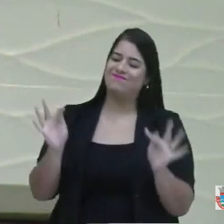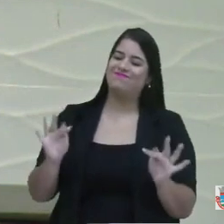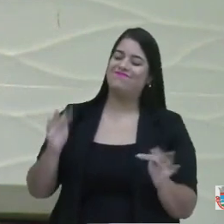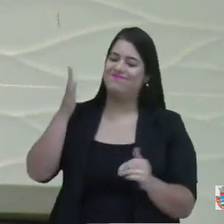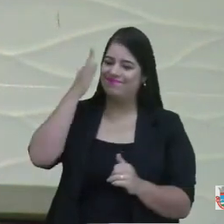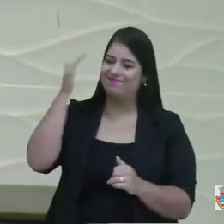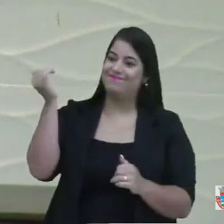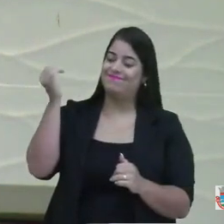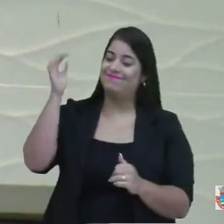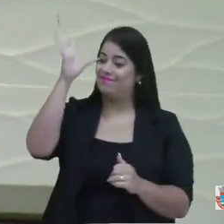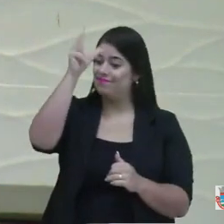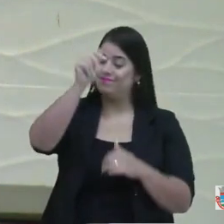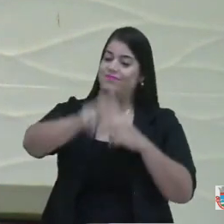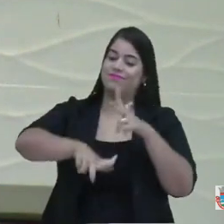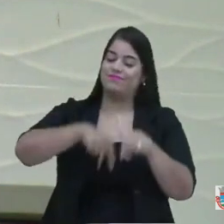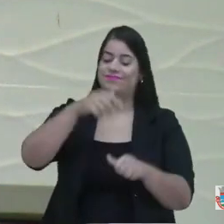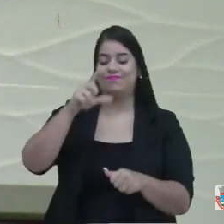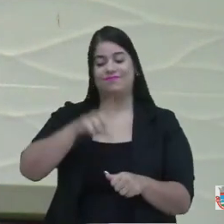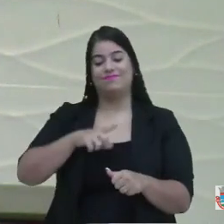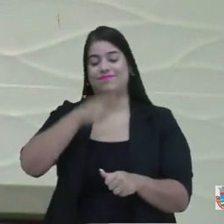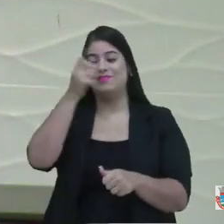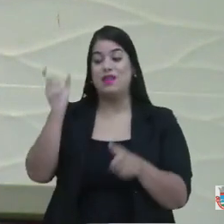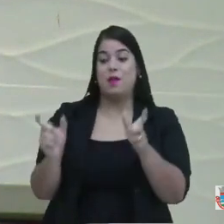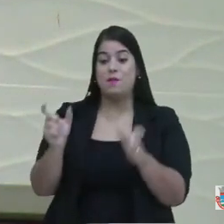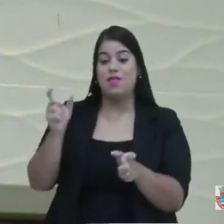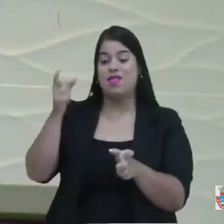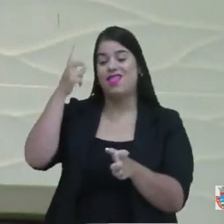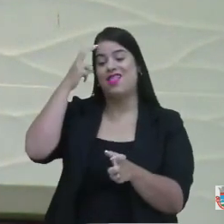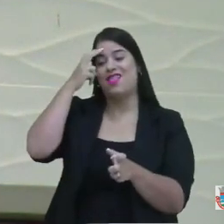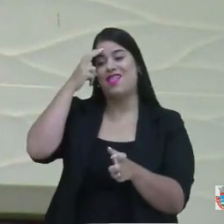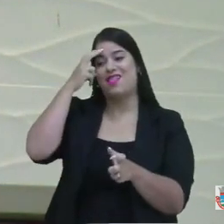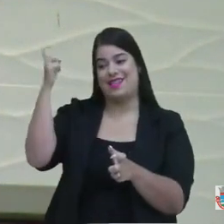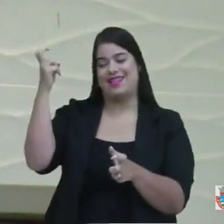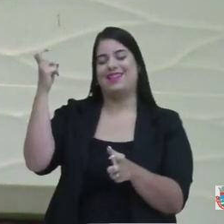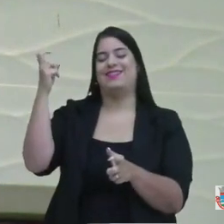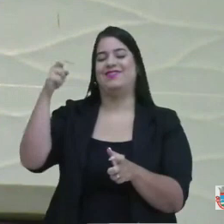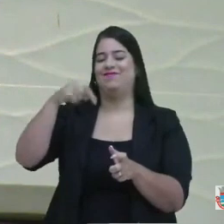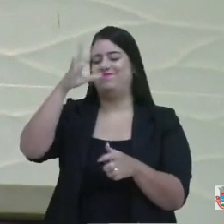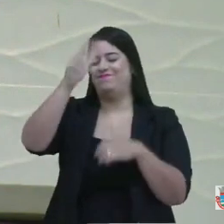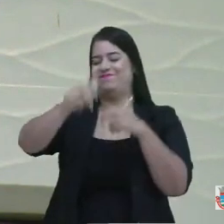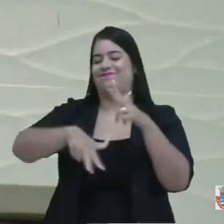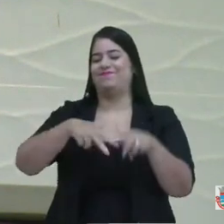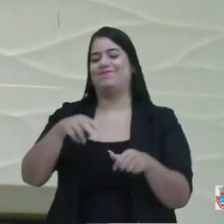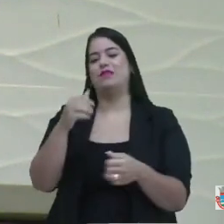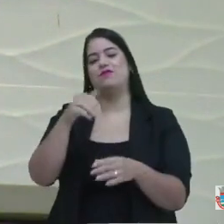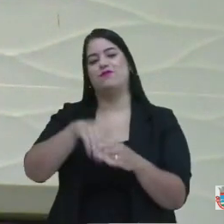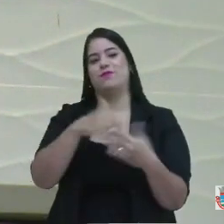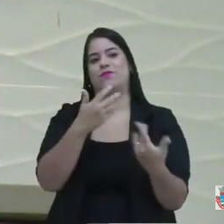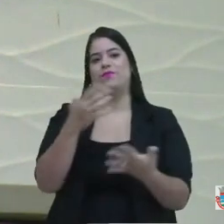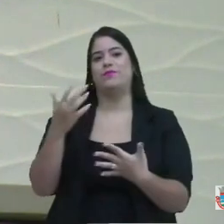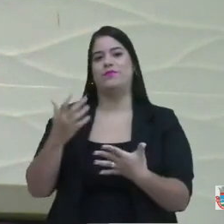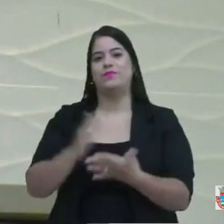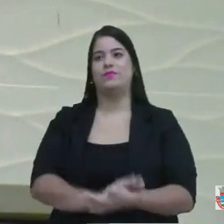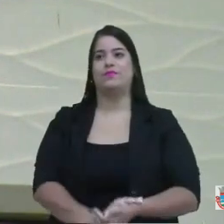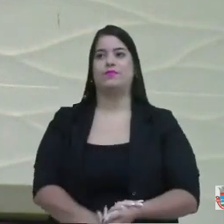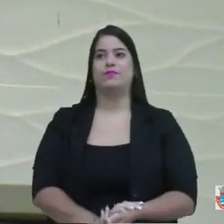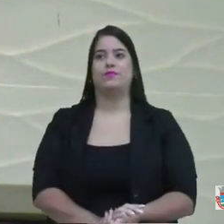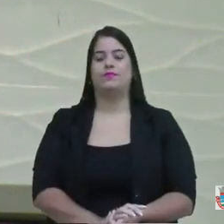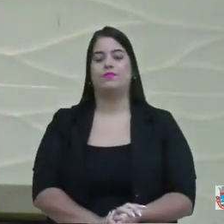que São Bento Una tem pessoas inteligentes assim, igual ao senhor. Então, um voto de aplauso.